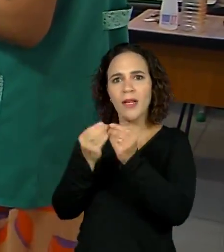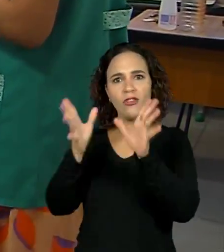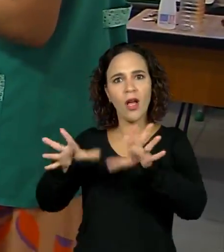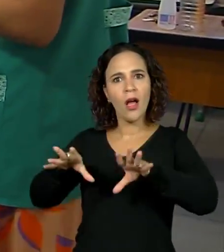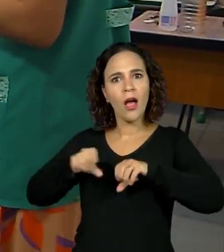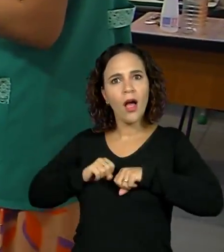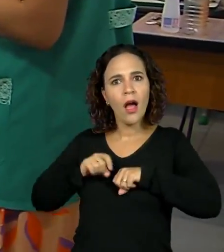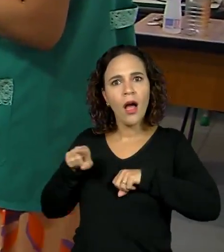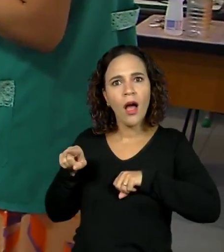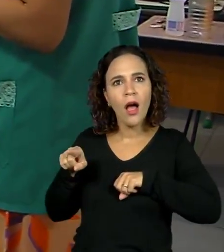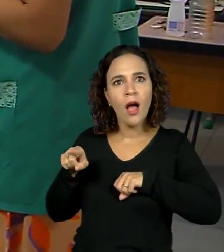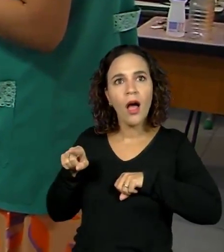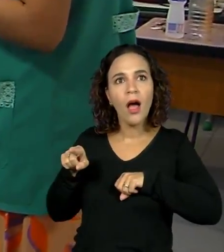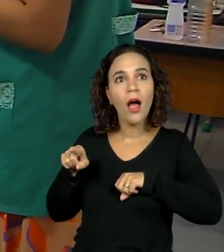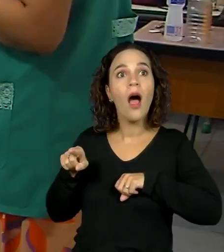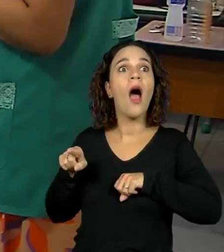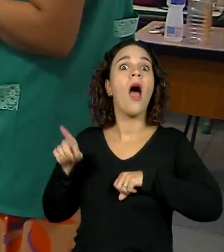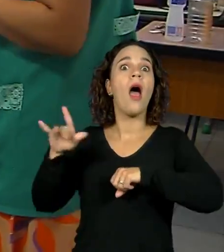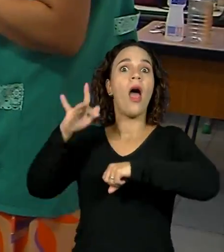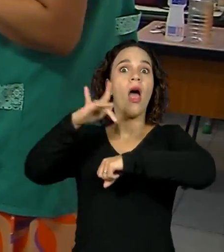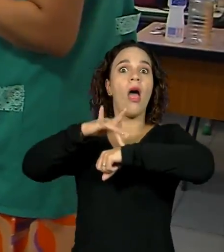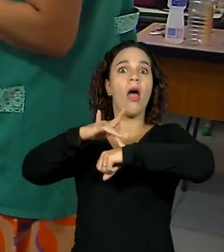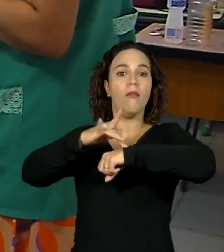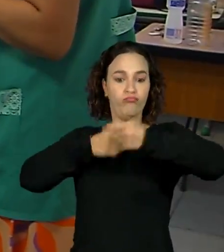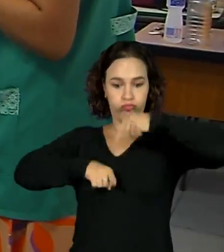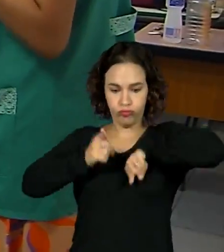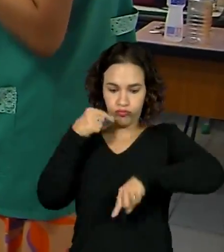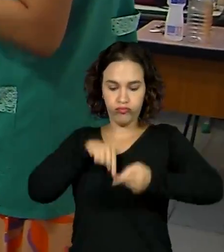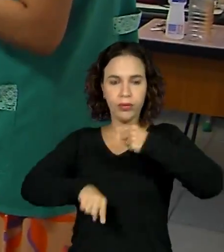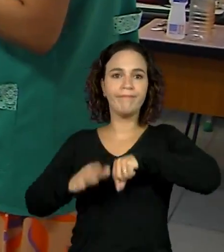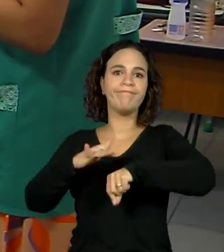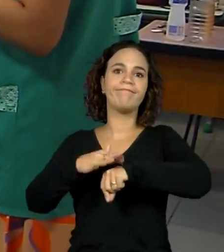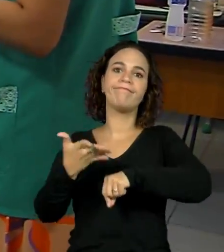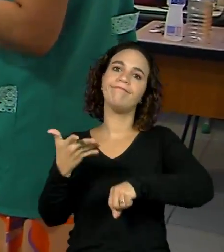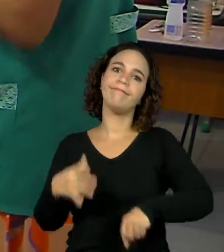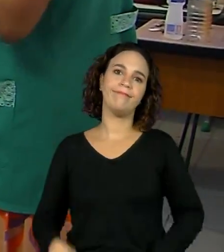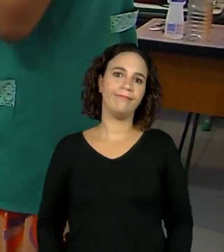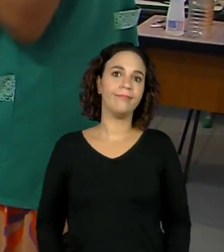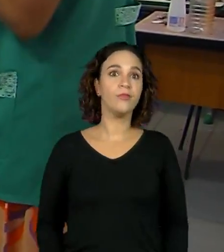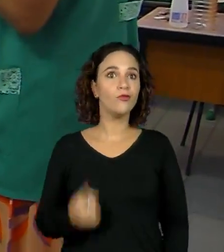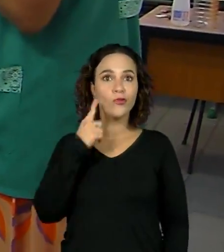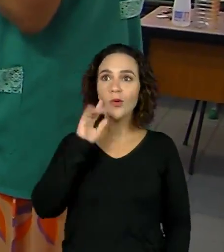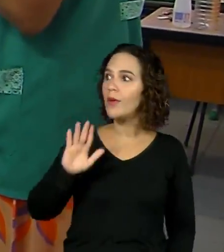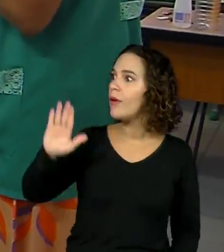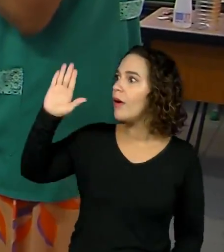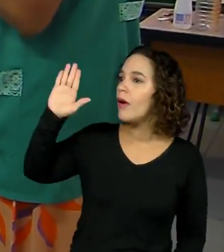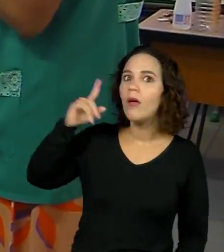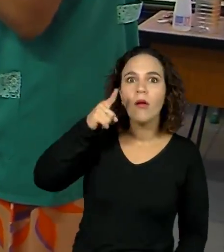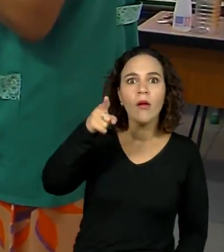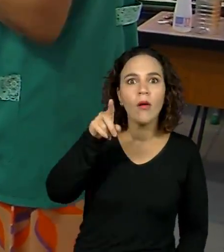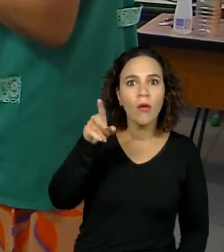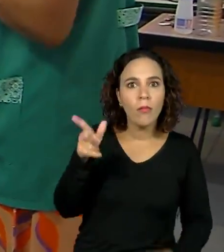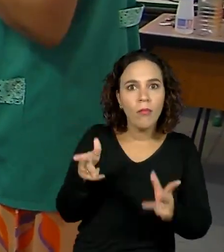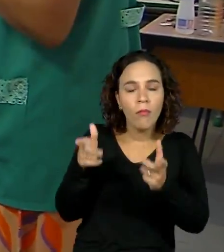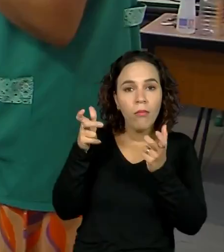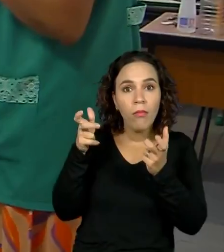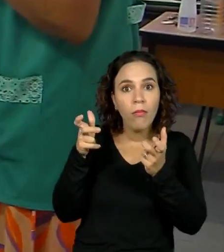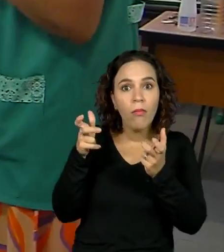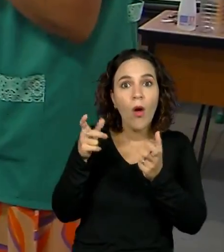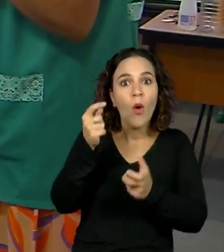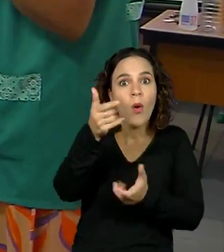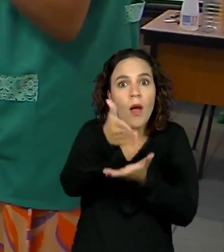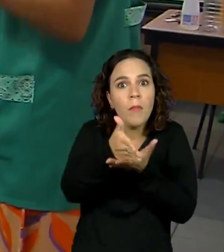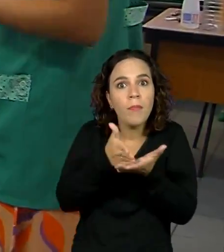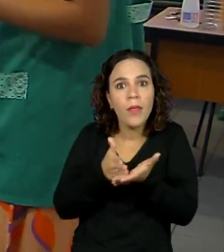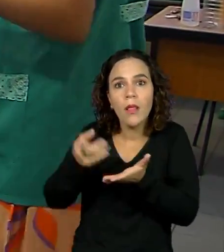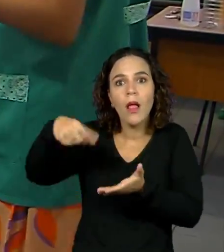pegou dengue? Olha só, né? As mãozinhas levantadas mostram que quase metade dos alunos